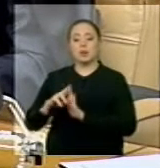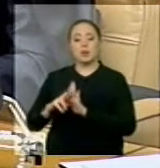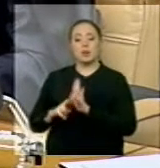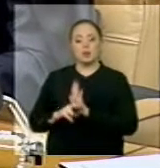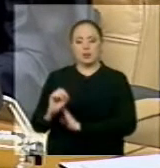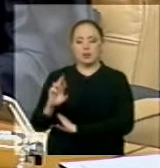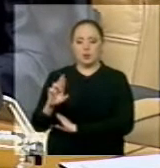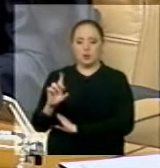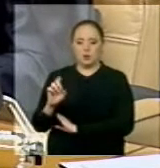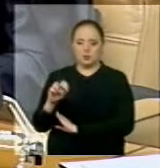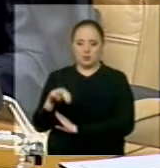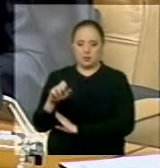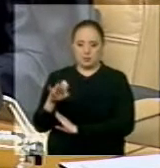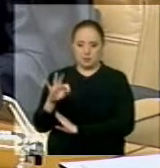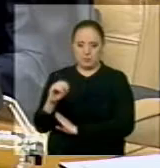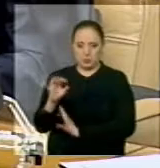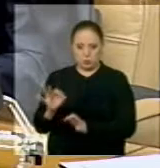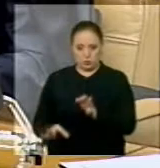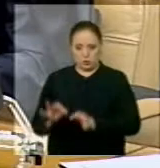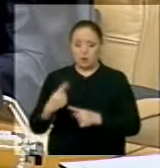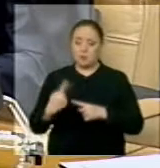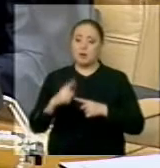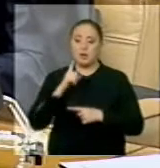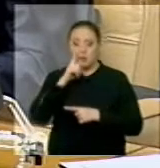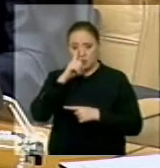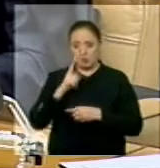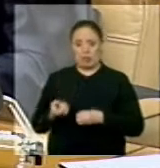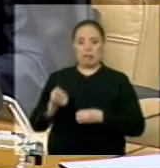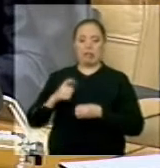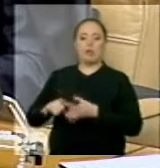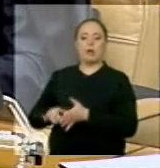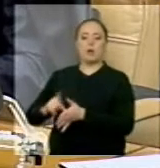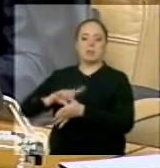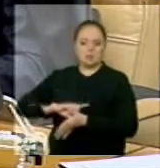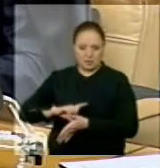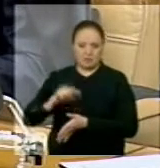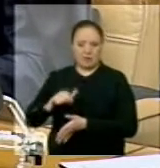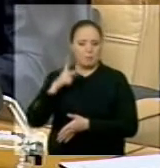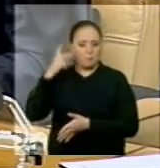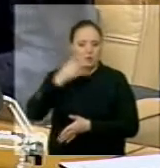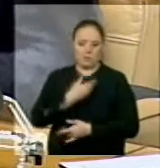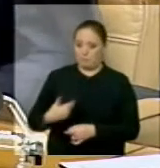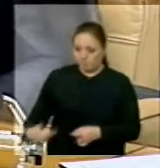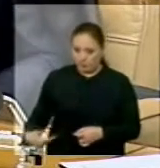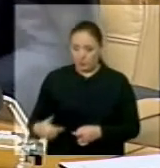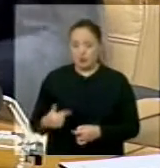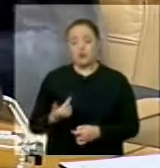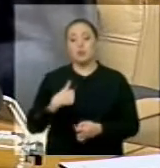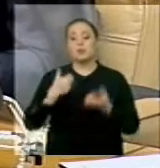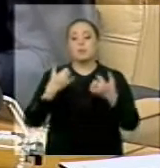ordenamento jurídico, diante do risco de retrocesso em relação a essa política pública. E aqui